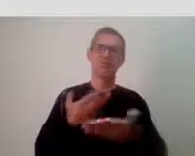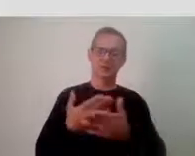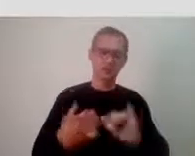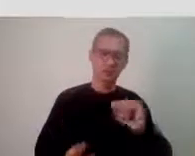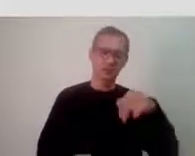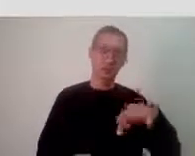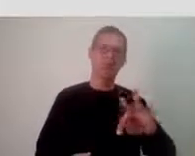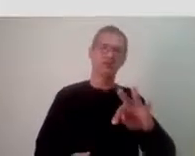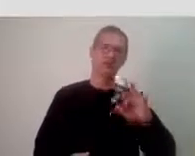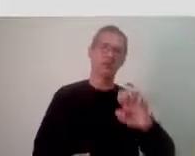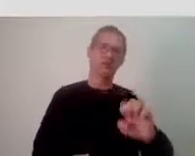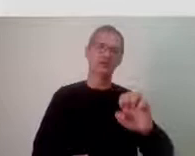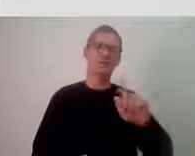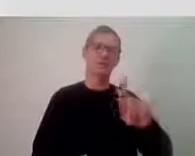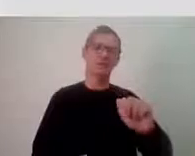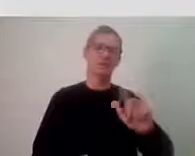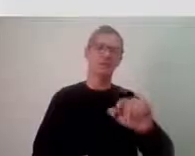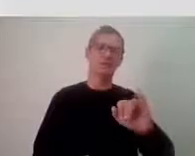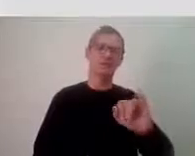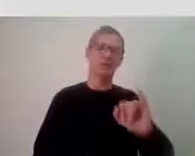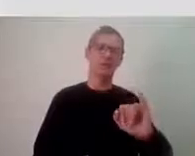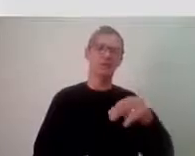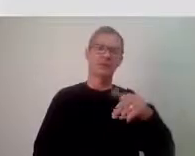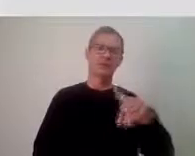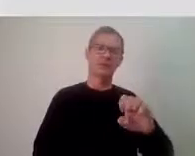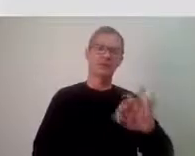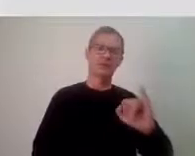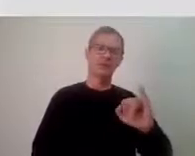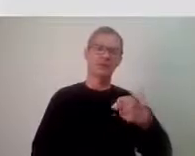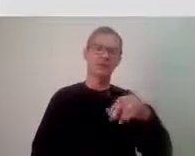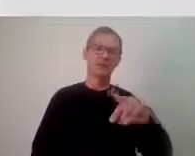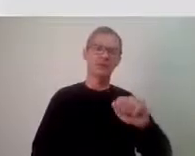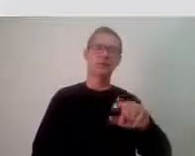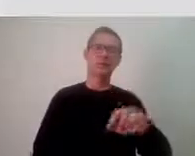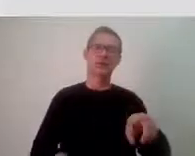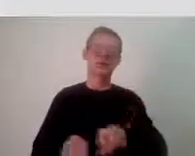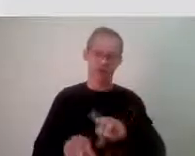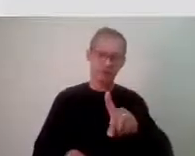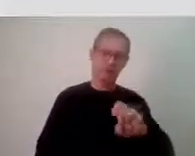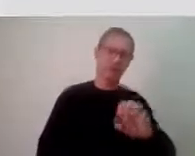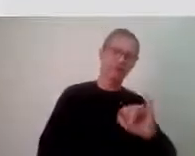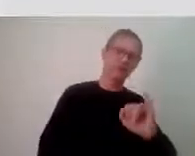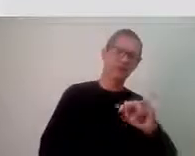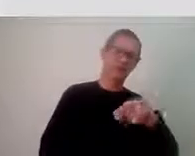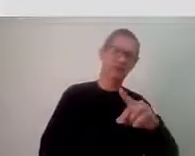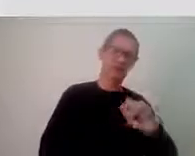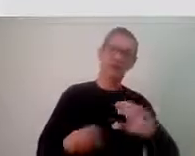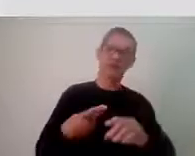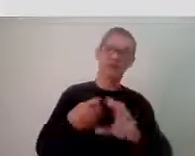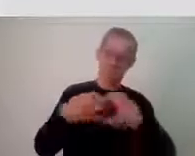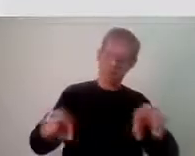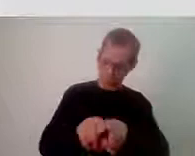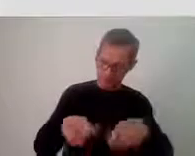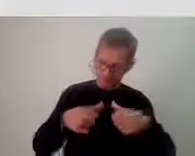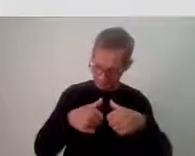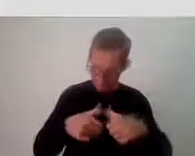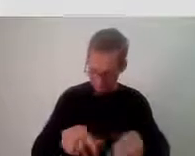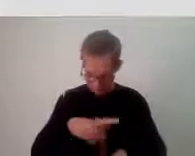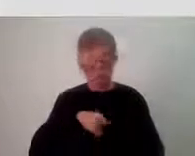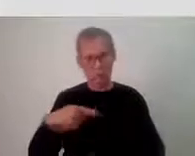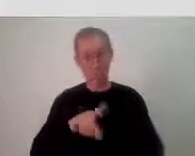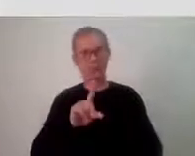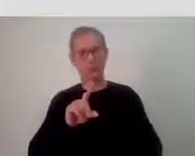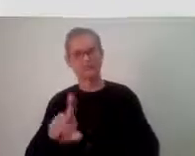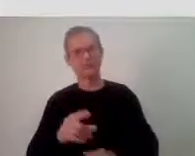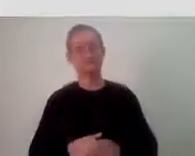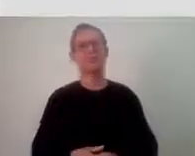integrais indefinidas e definidas, algumas propriedades. Isso daqui... Aqui tem um menos 1,